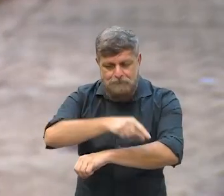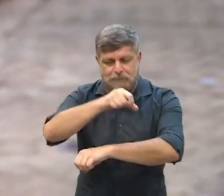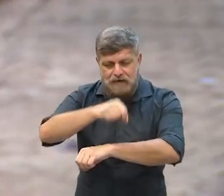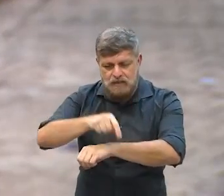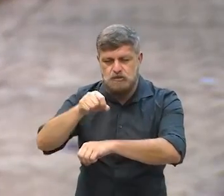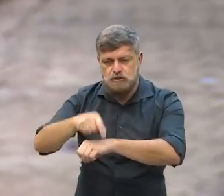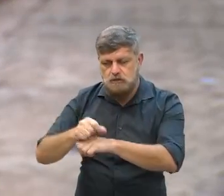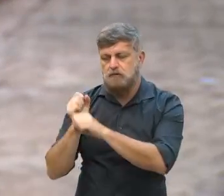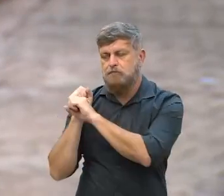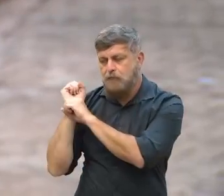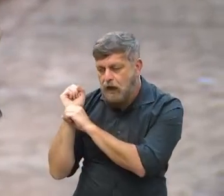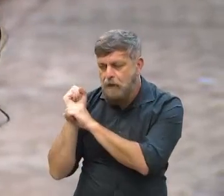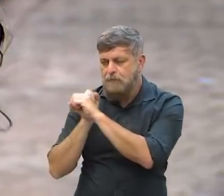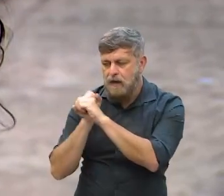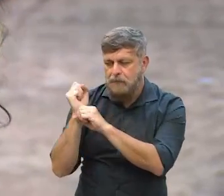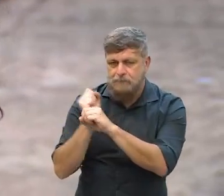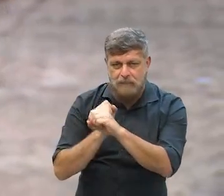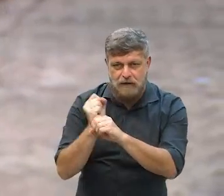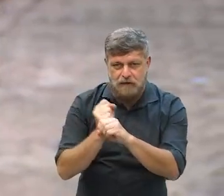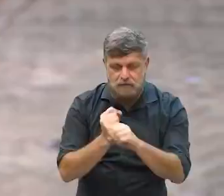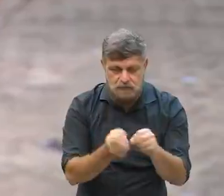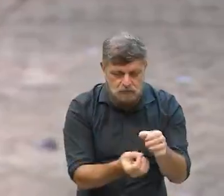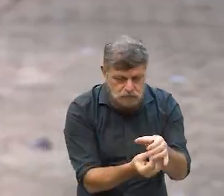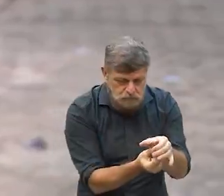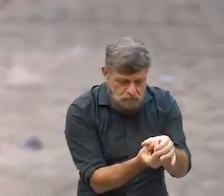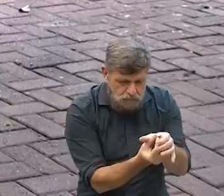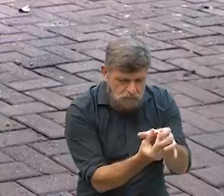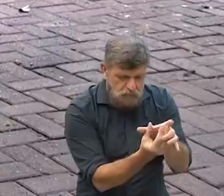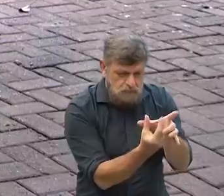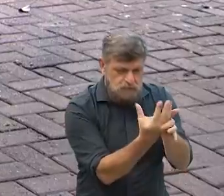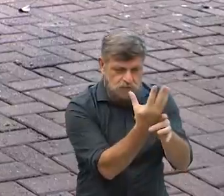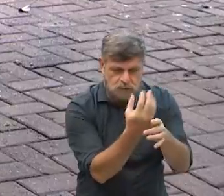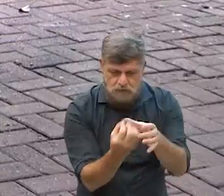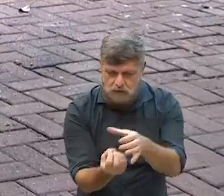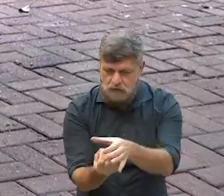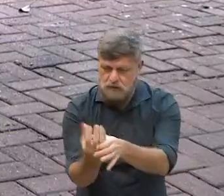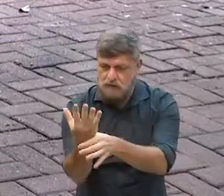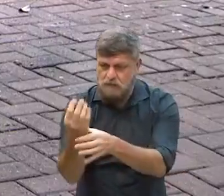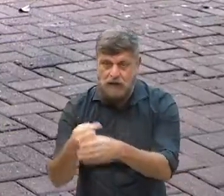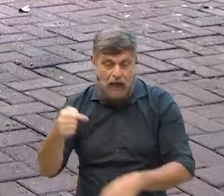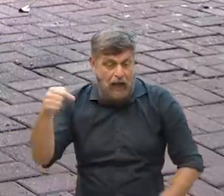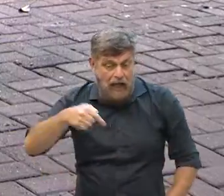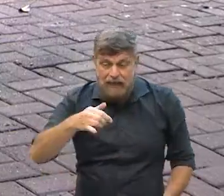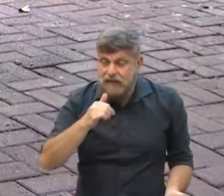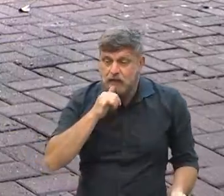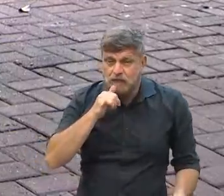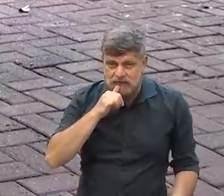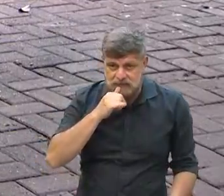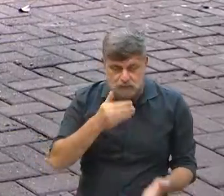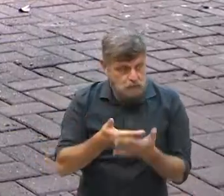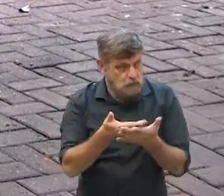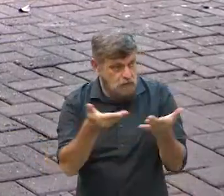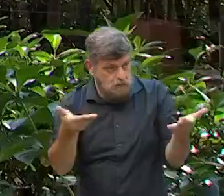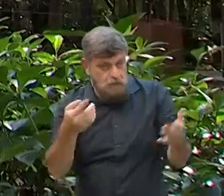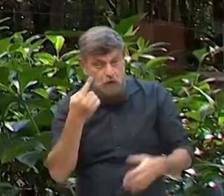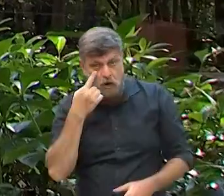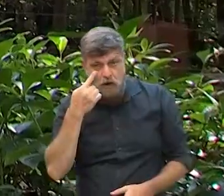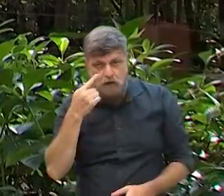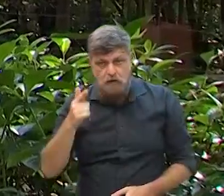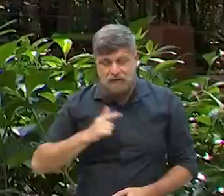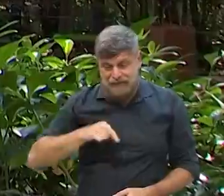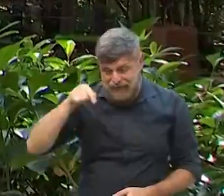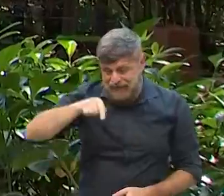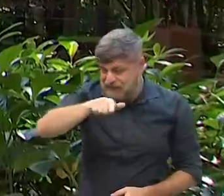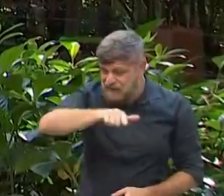dos anos, né? Eles vão se formando, né? Então, aqui mesmo é uma dessas áreas? Aqui também é uma área, né? Então, assim, aqui era